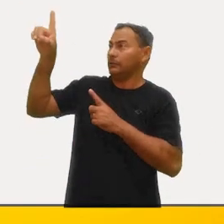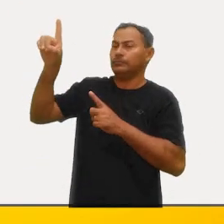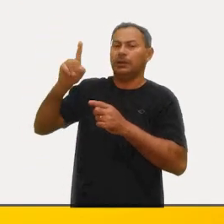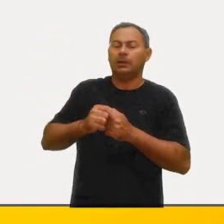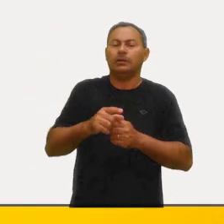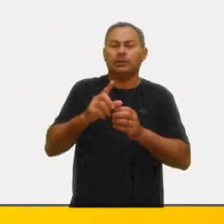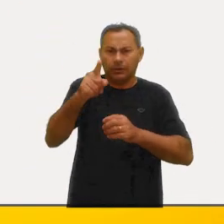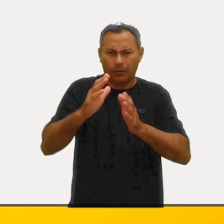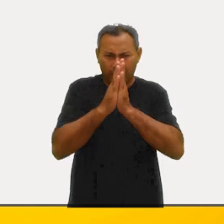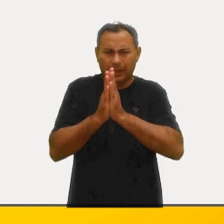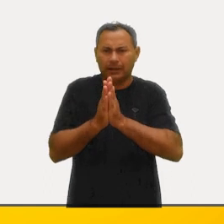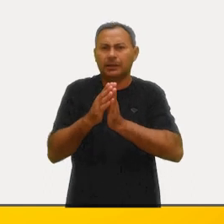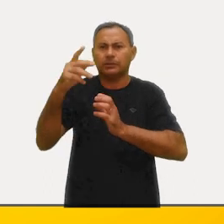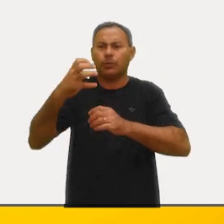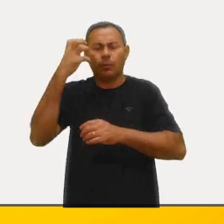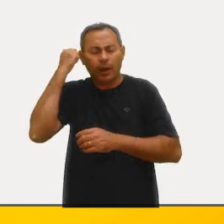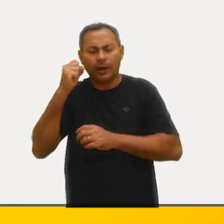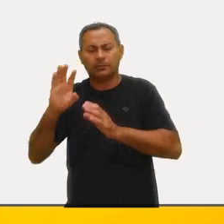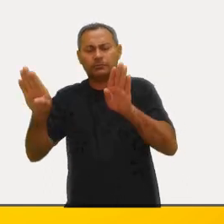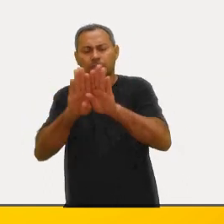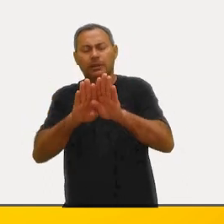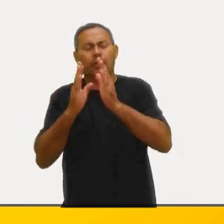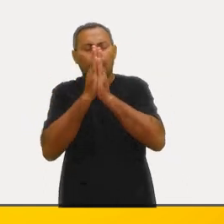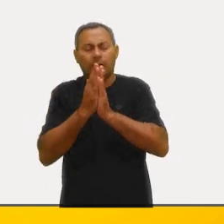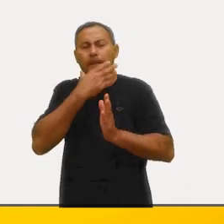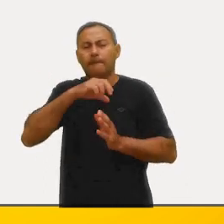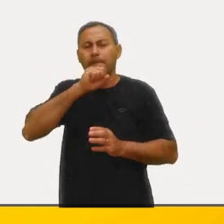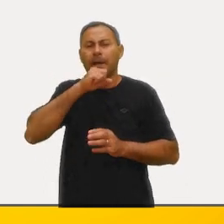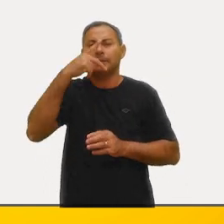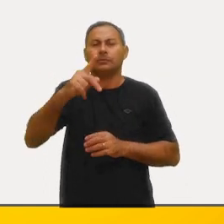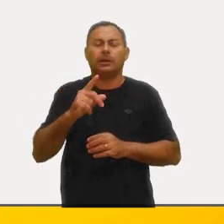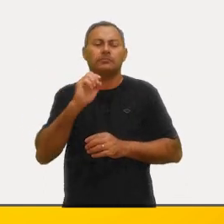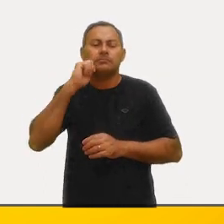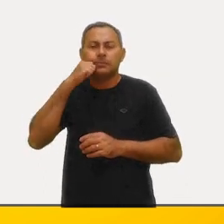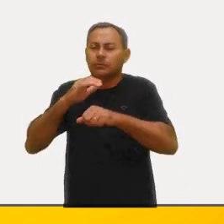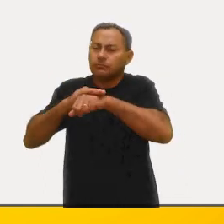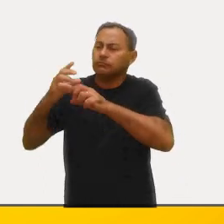orar, vá para o seu quarto, feche a porta e ore a seu pai, que está em